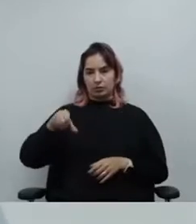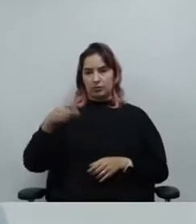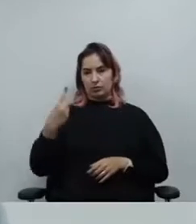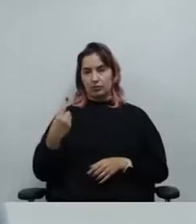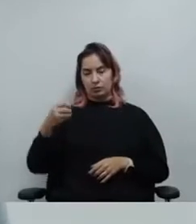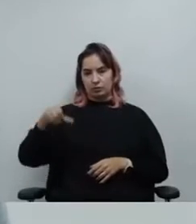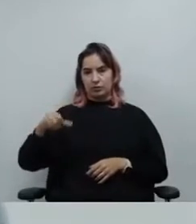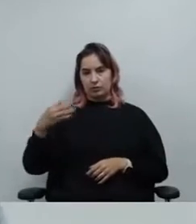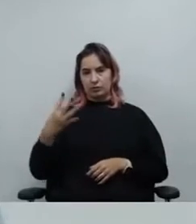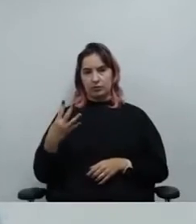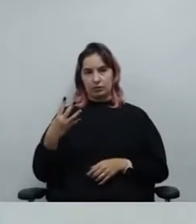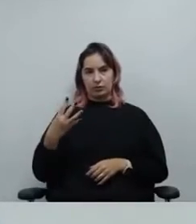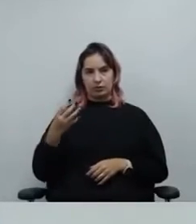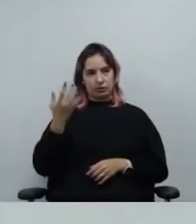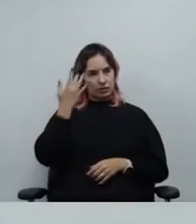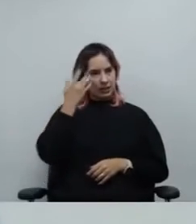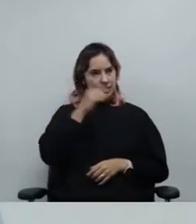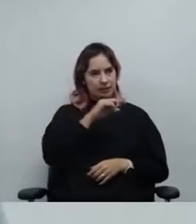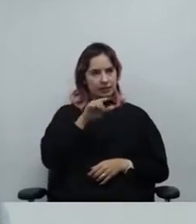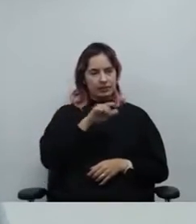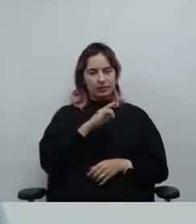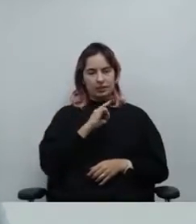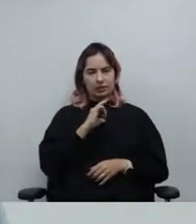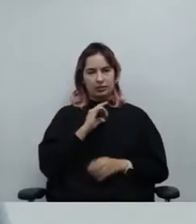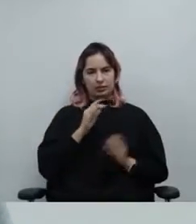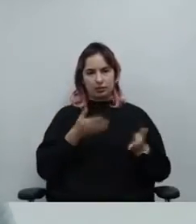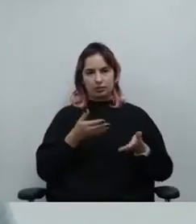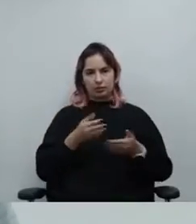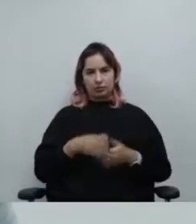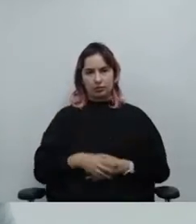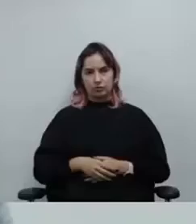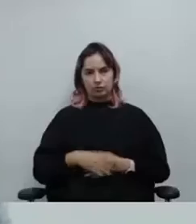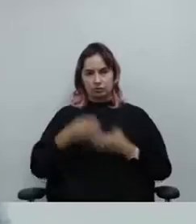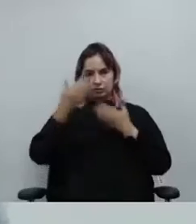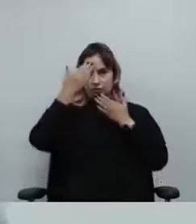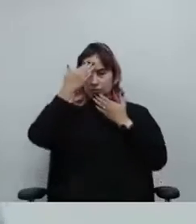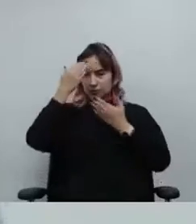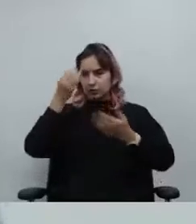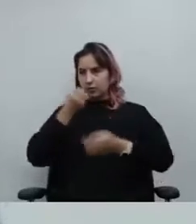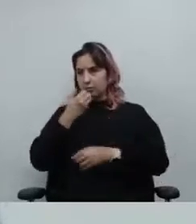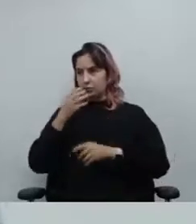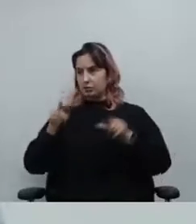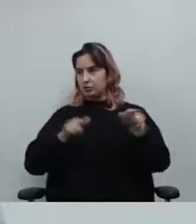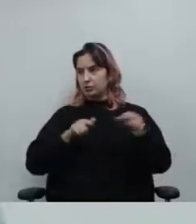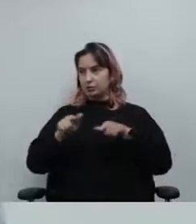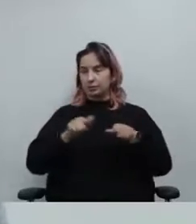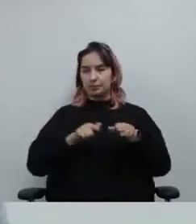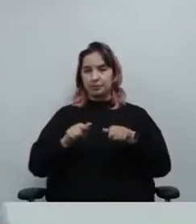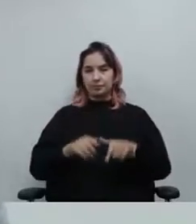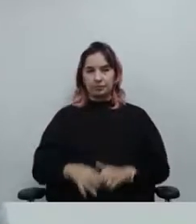sei se você teve algum aval do Flor para pautar hoje. Se puder, por favor. Obrigada, bom trabalho.